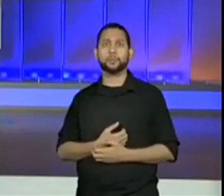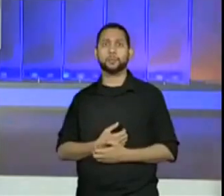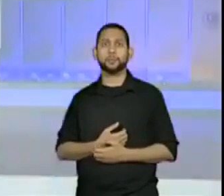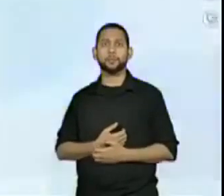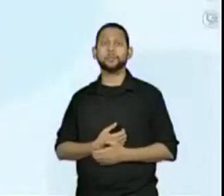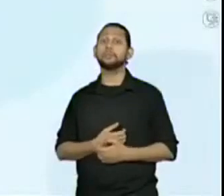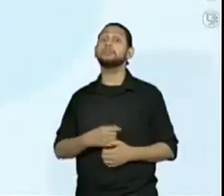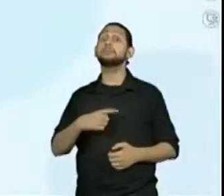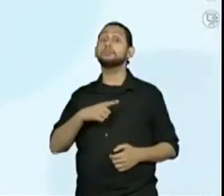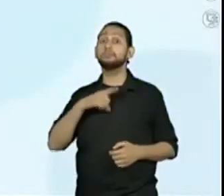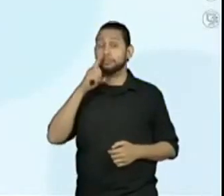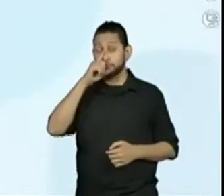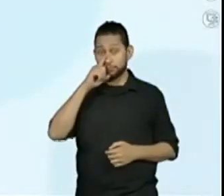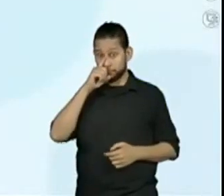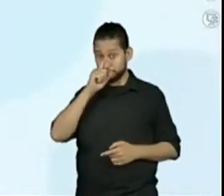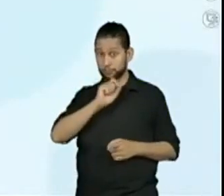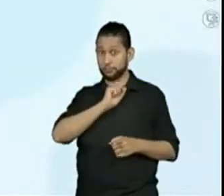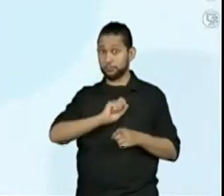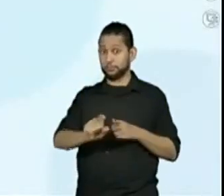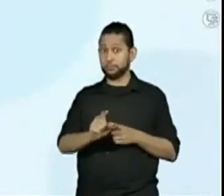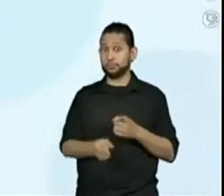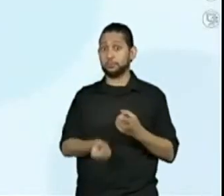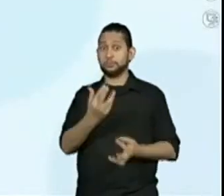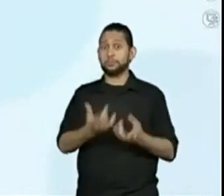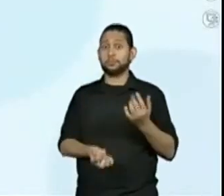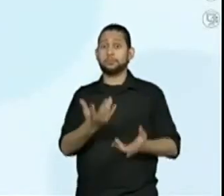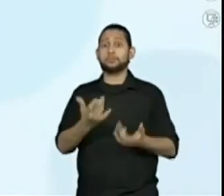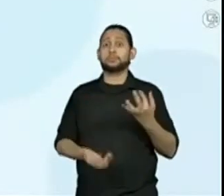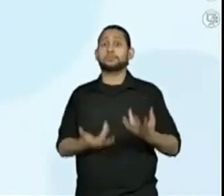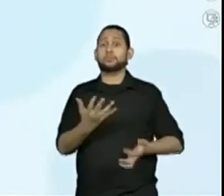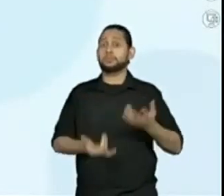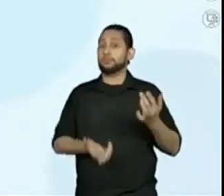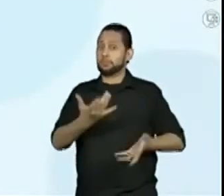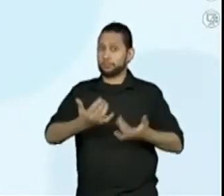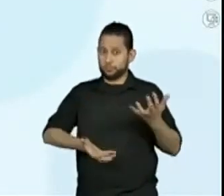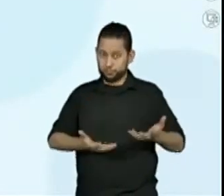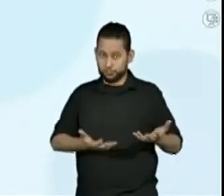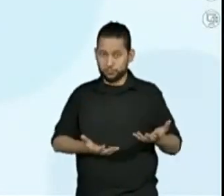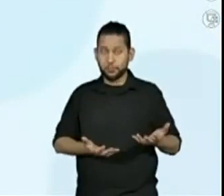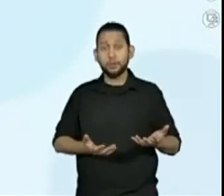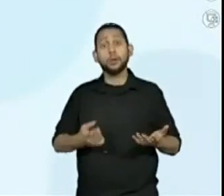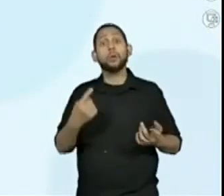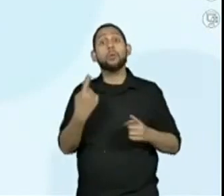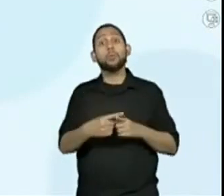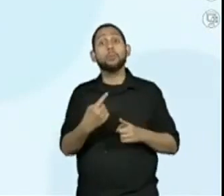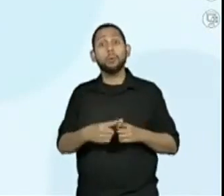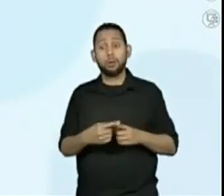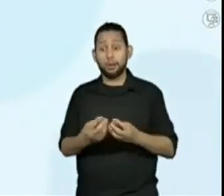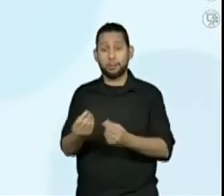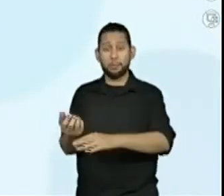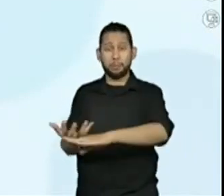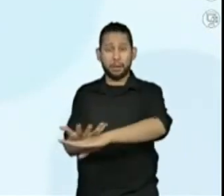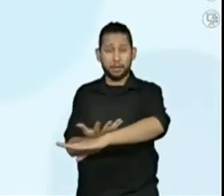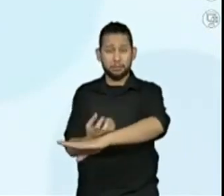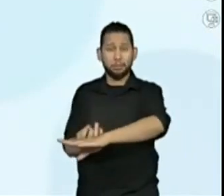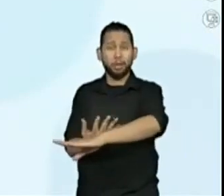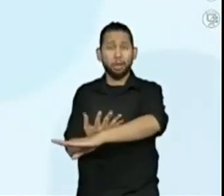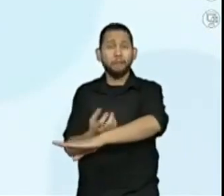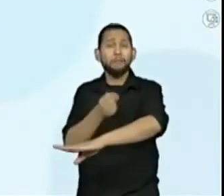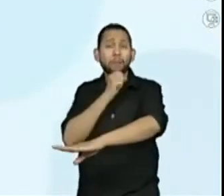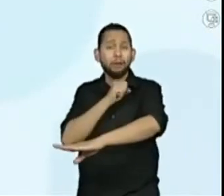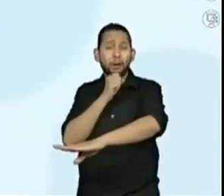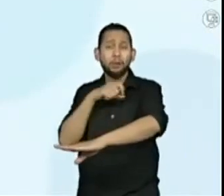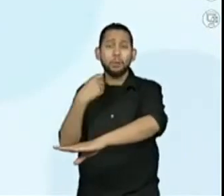Também as queimadas, utilizadas como prática agropecuária para renovação de pastagens